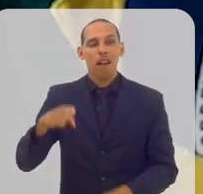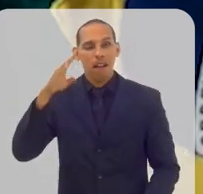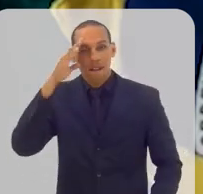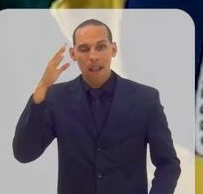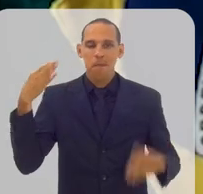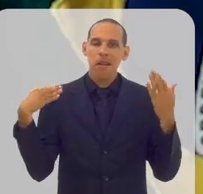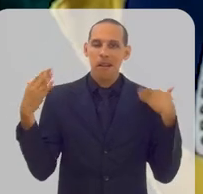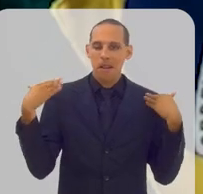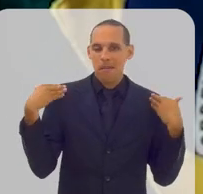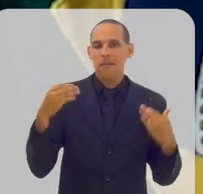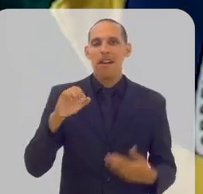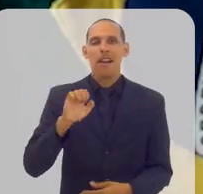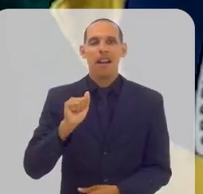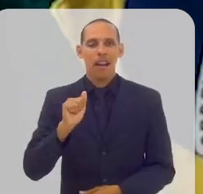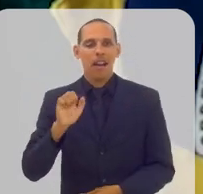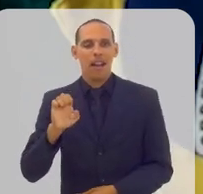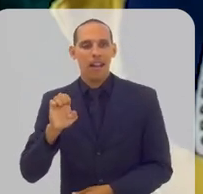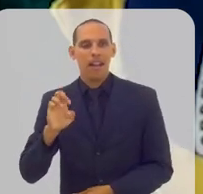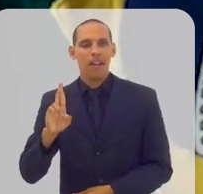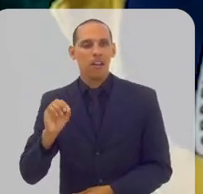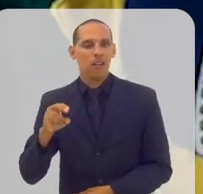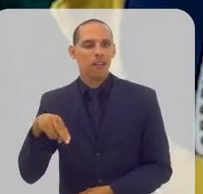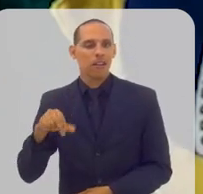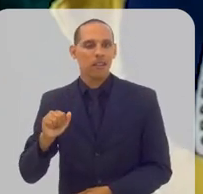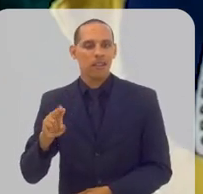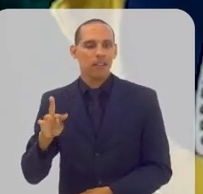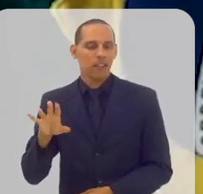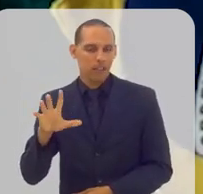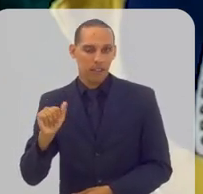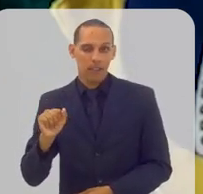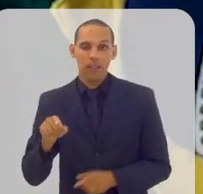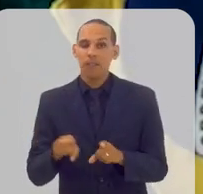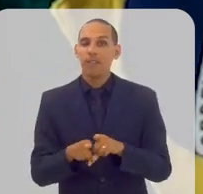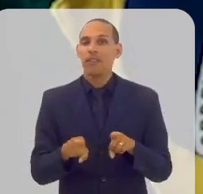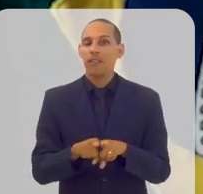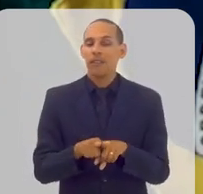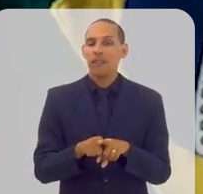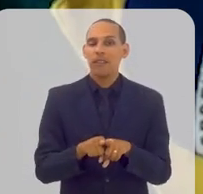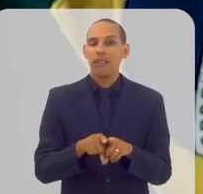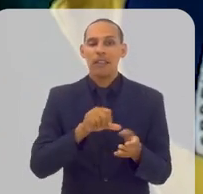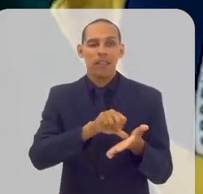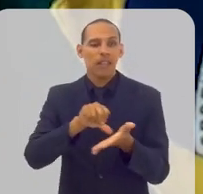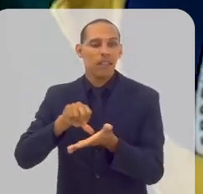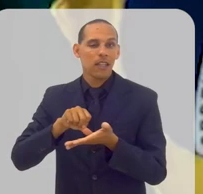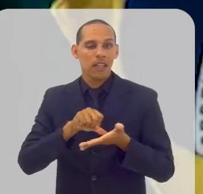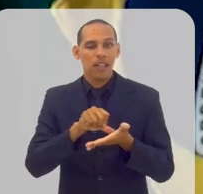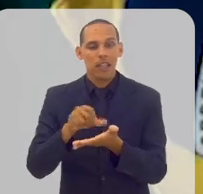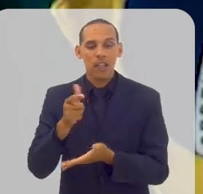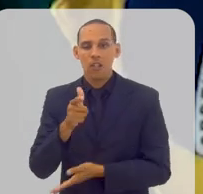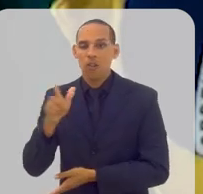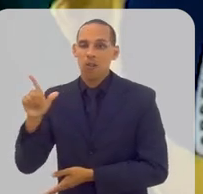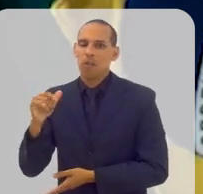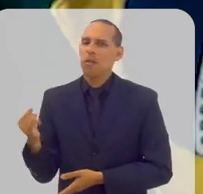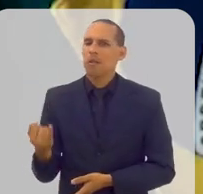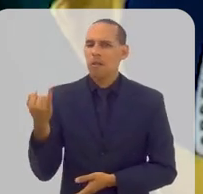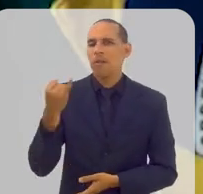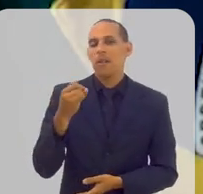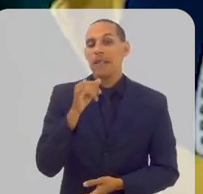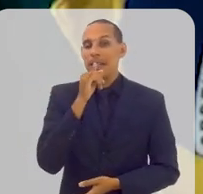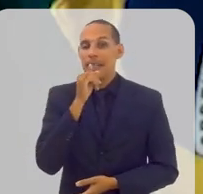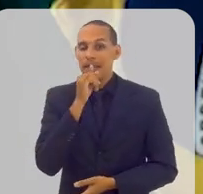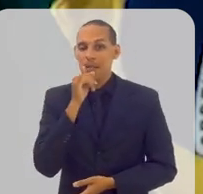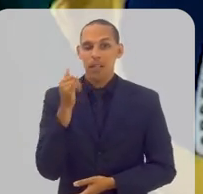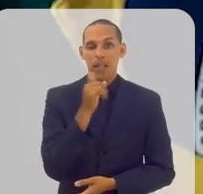Armadas, Marinha, Exército e Aeronáutica, bem como de outros setores importantes, como